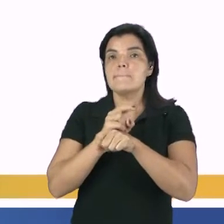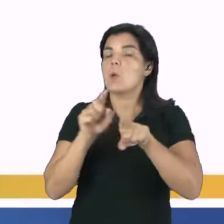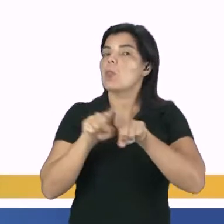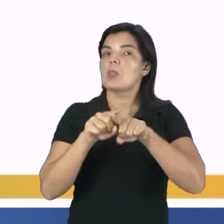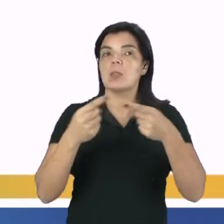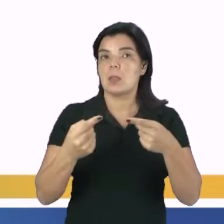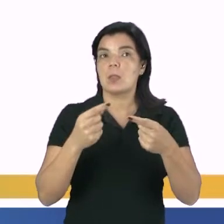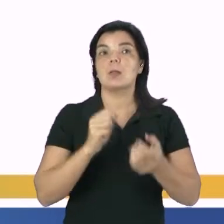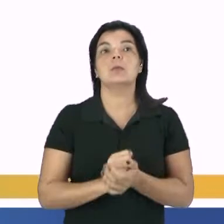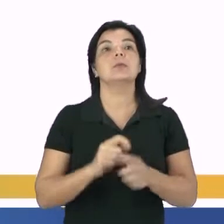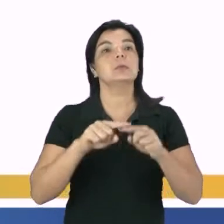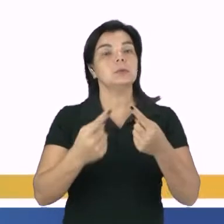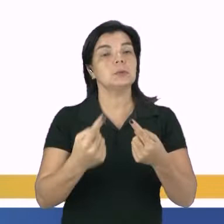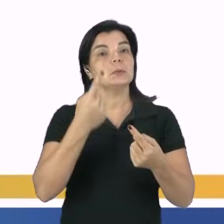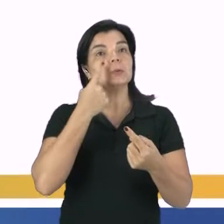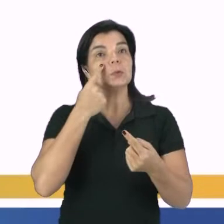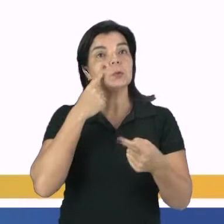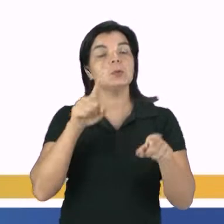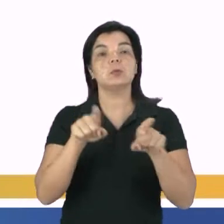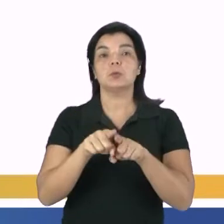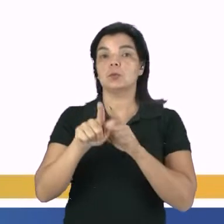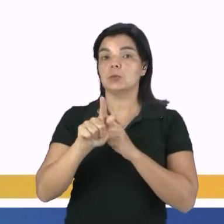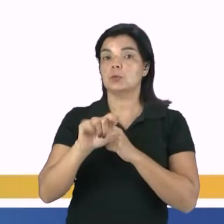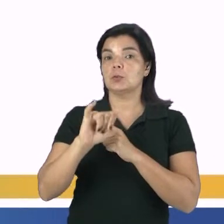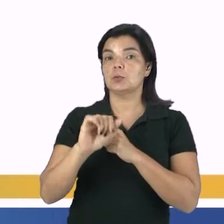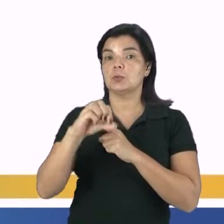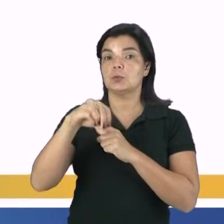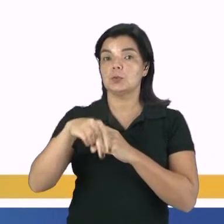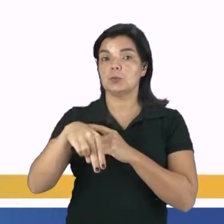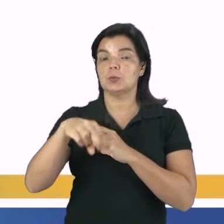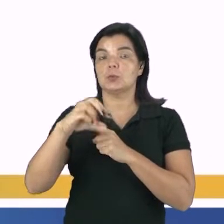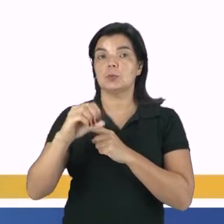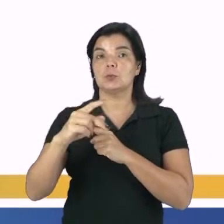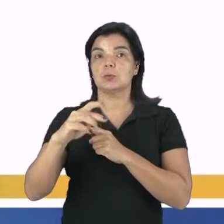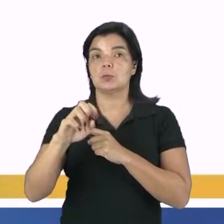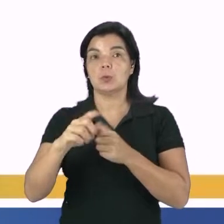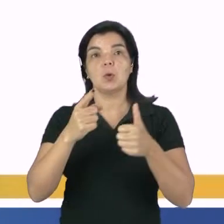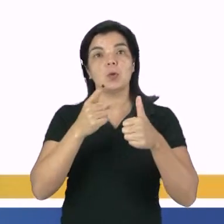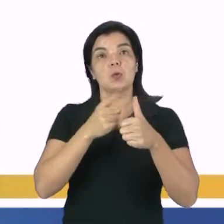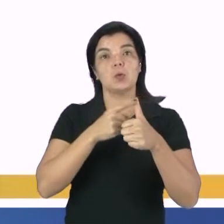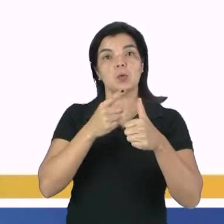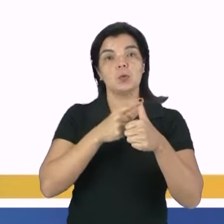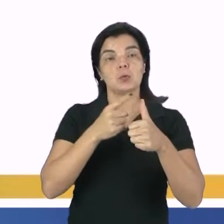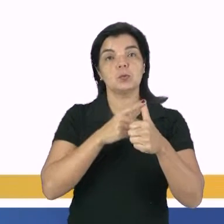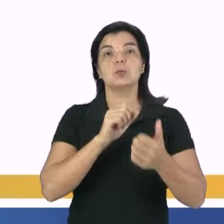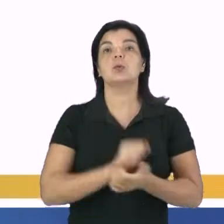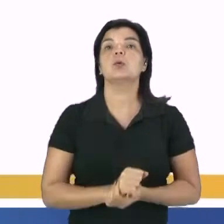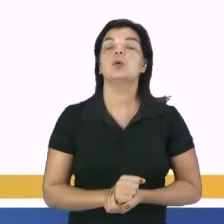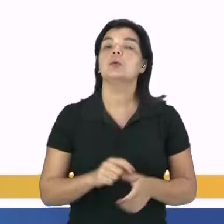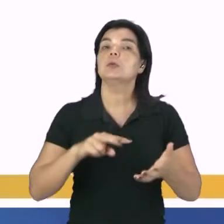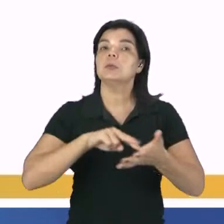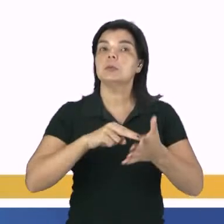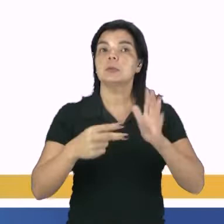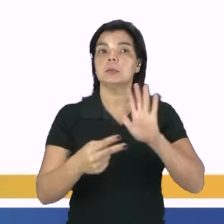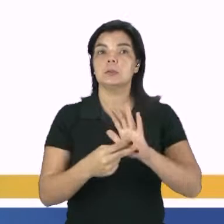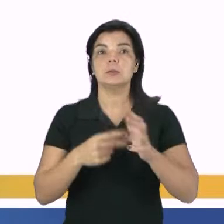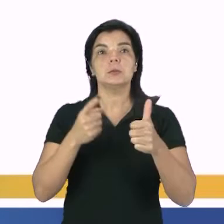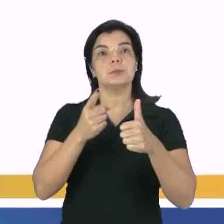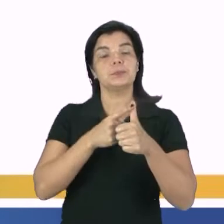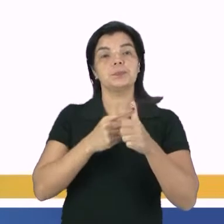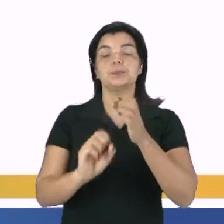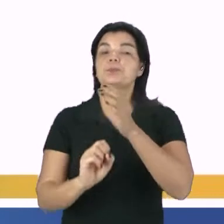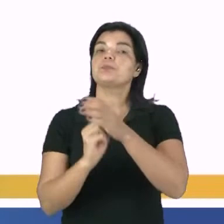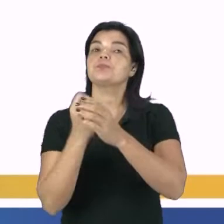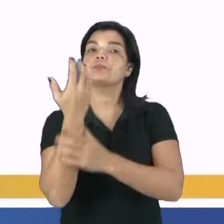proteção. E as gimnospermas, elas são as primeiras espermáfitas ou espermatófitas, ou seja, as primeiras